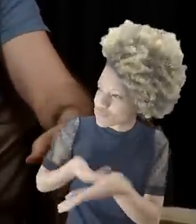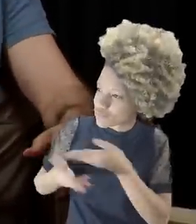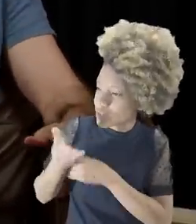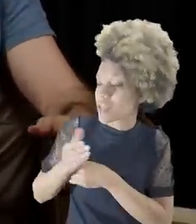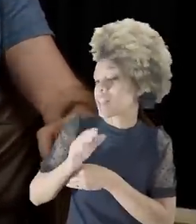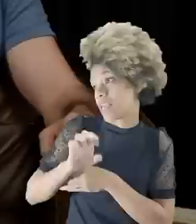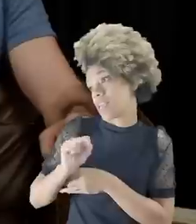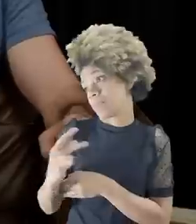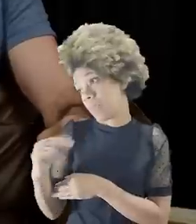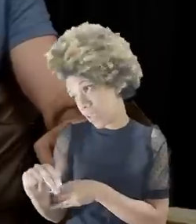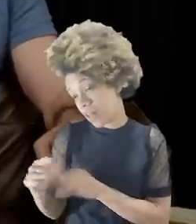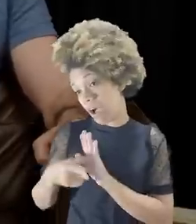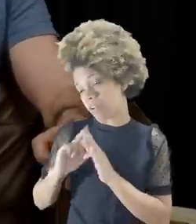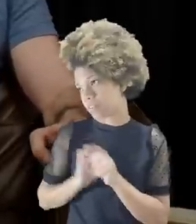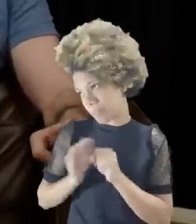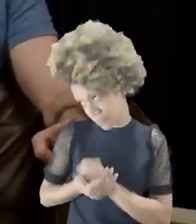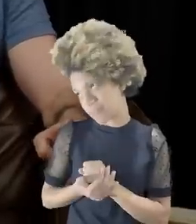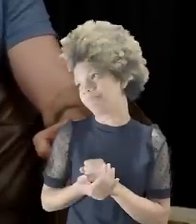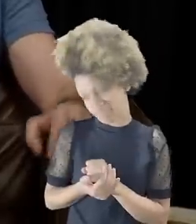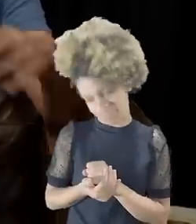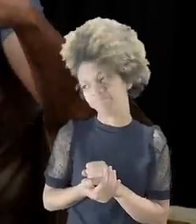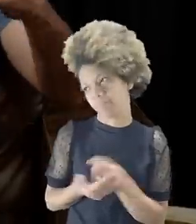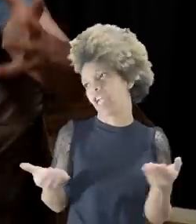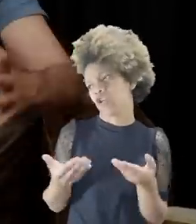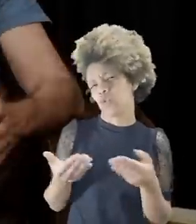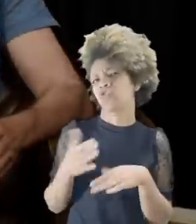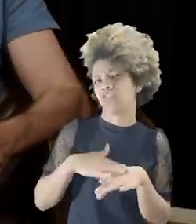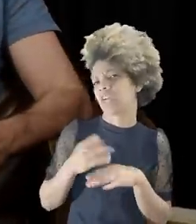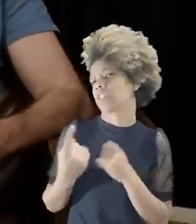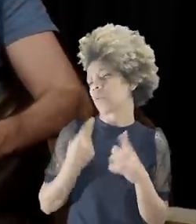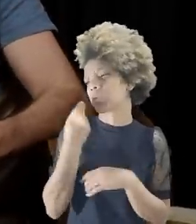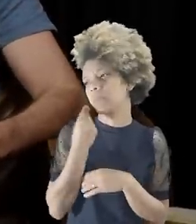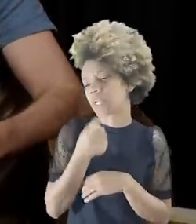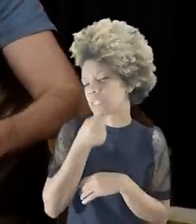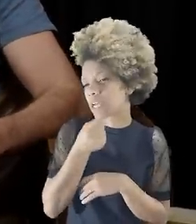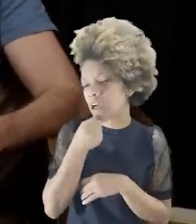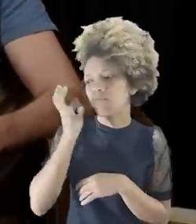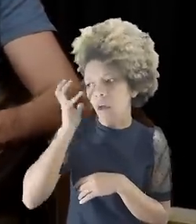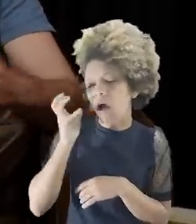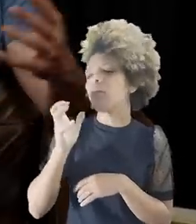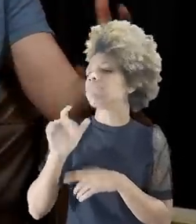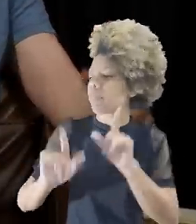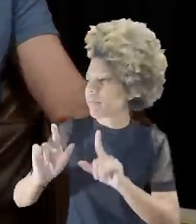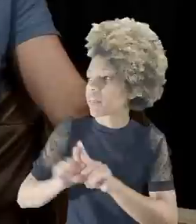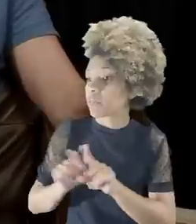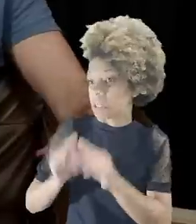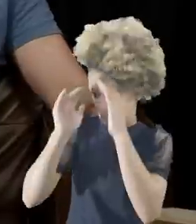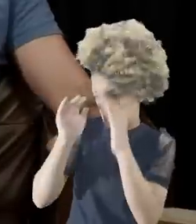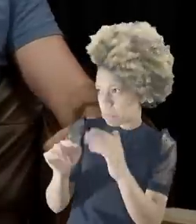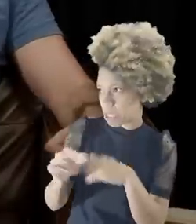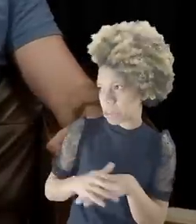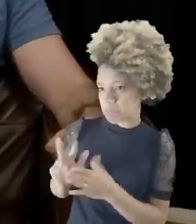na ESPN antes da pandemia né E hoje ele ainda faz algumas coisas para TV é bem legal com uma TV respeita